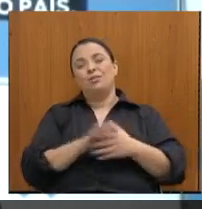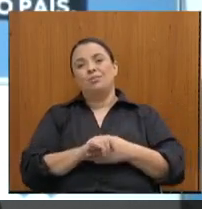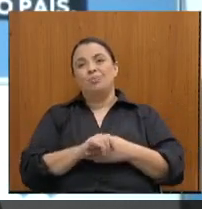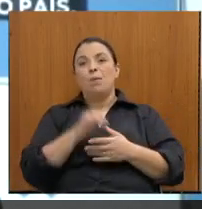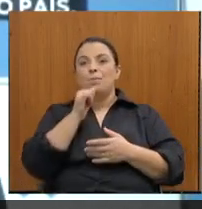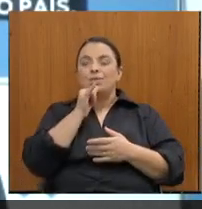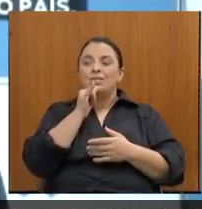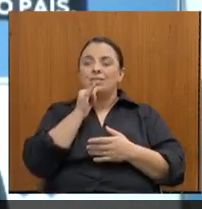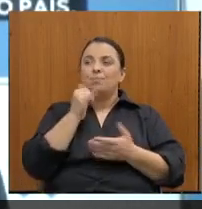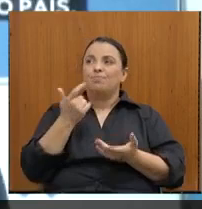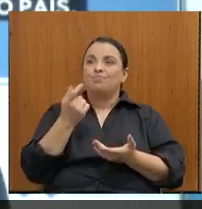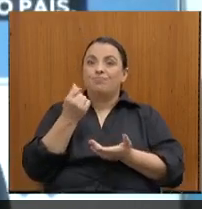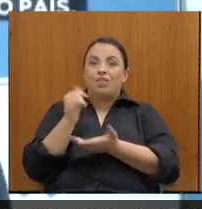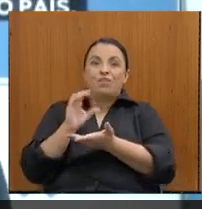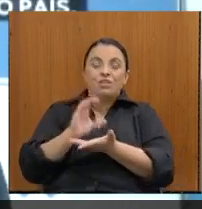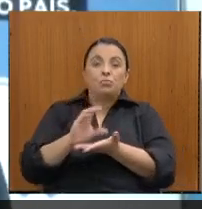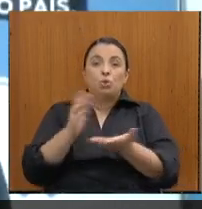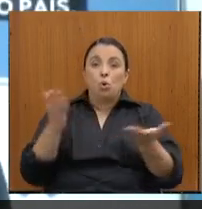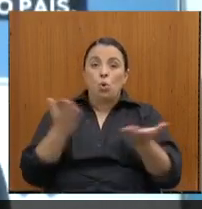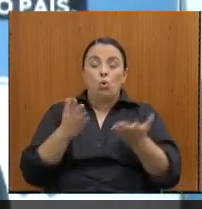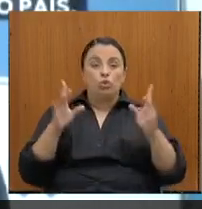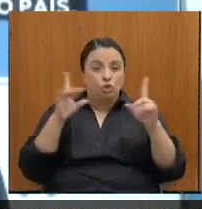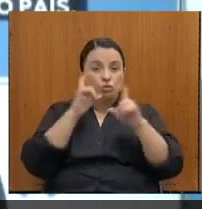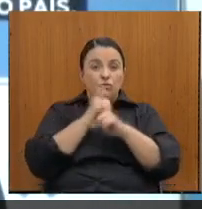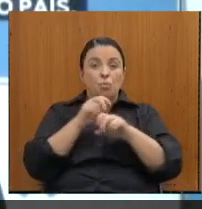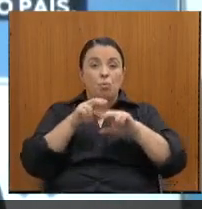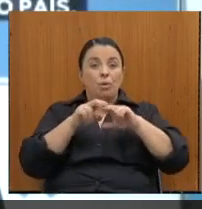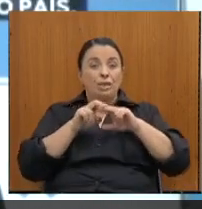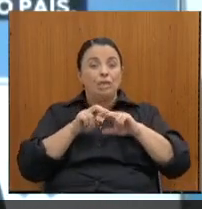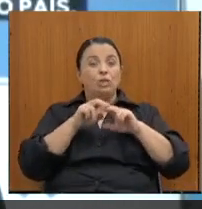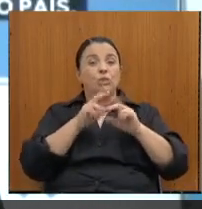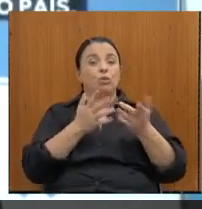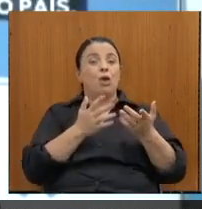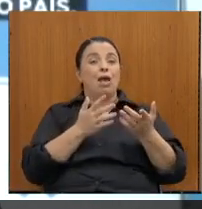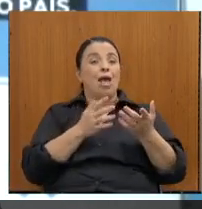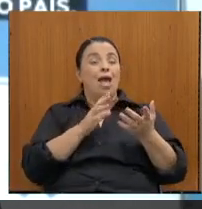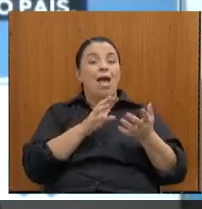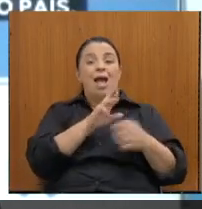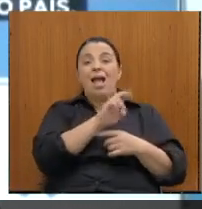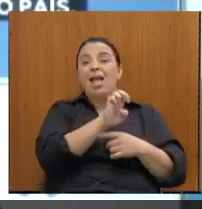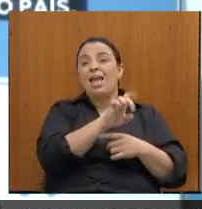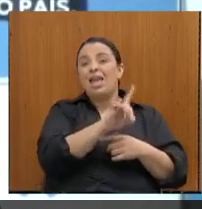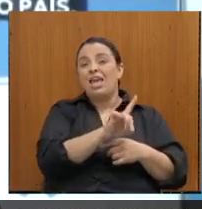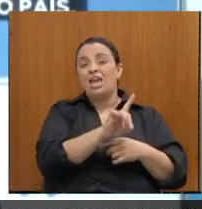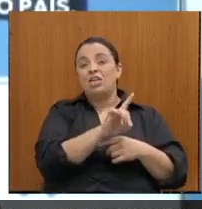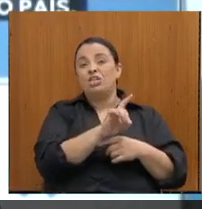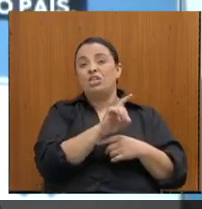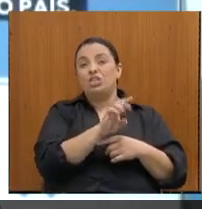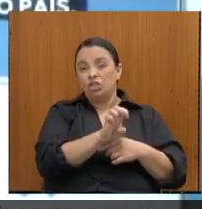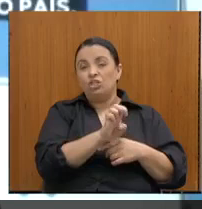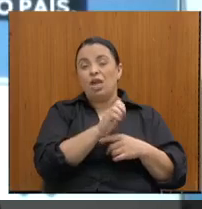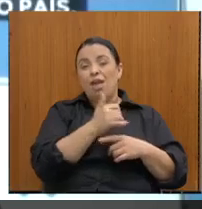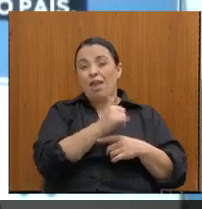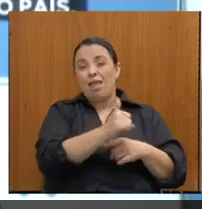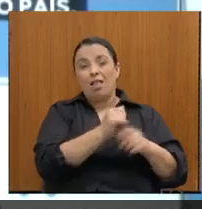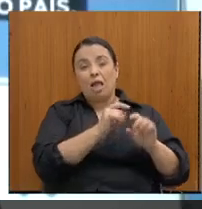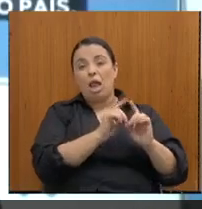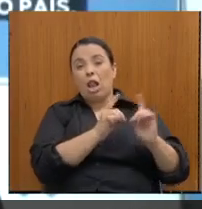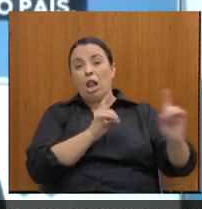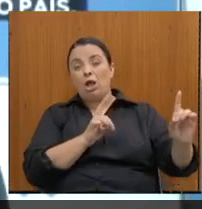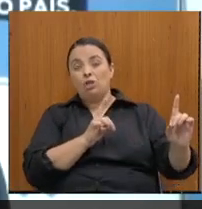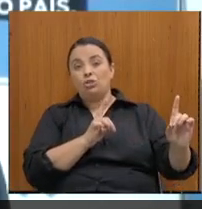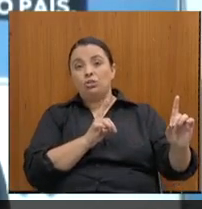se tornou inviável estou distância da rede elétrica Pode ser que correm viável no futuro